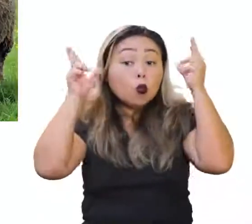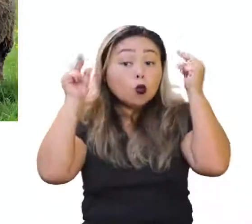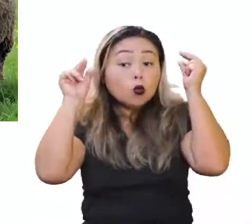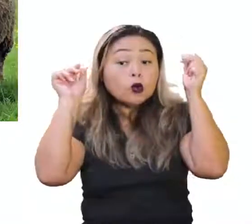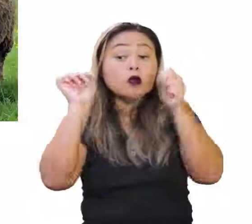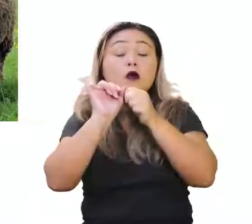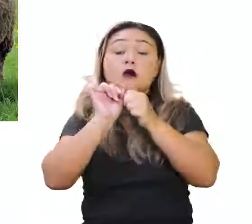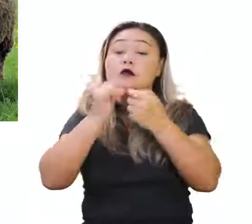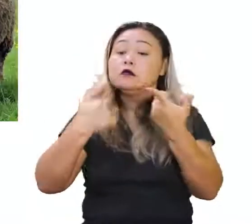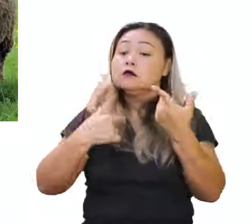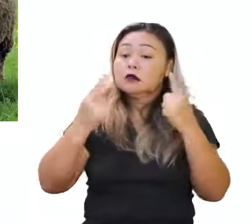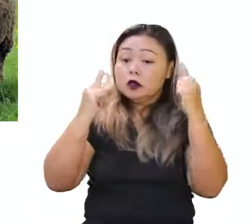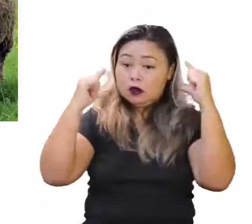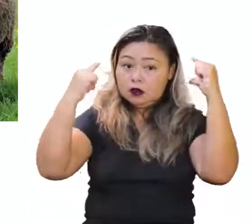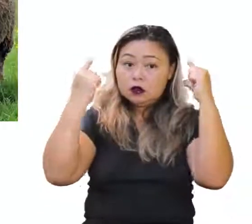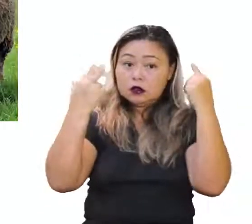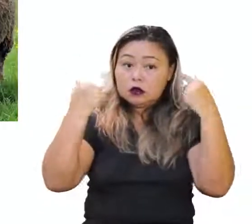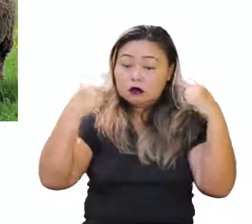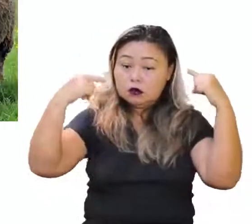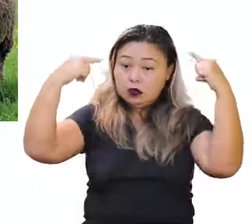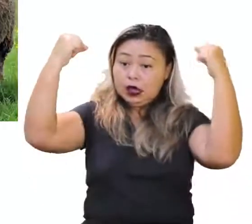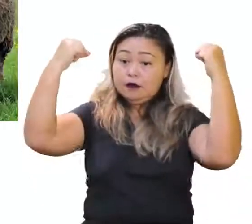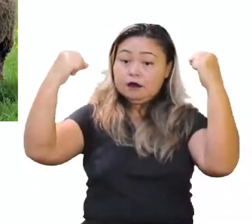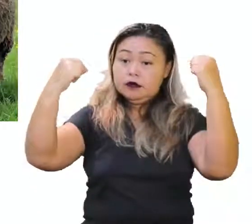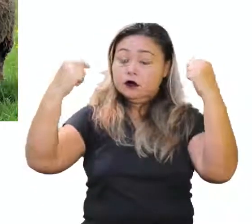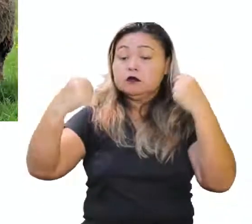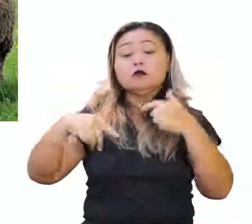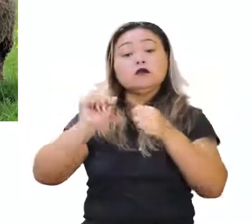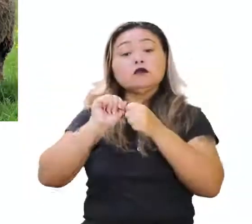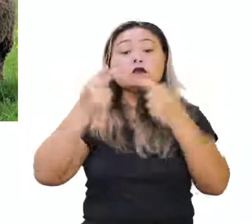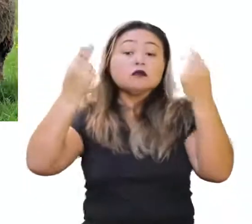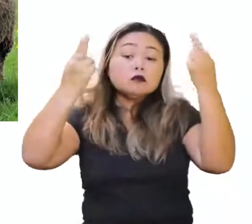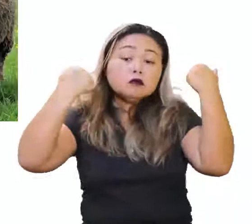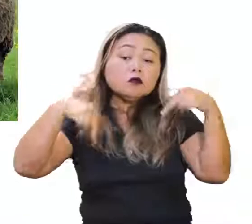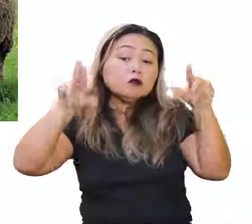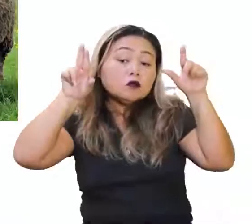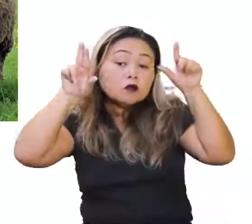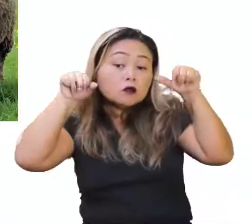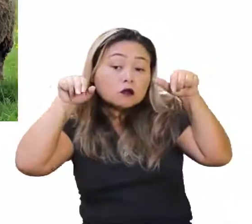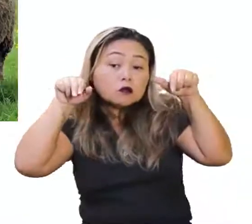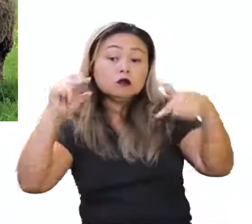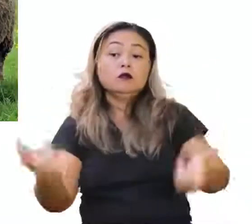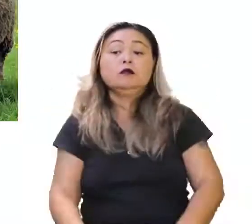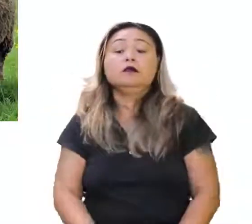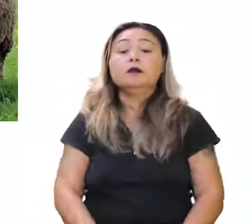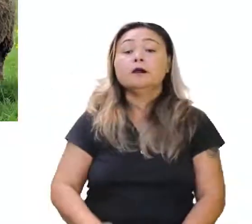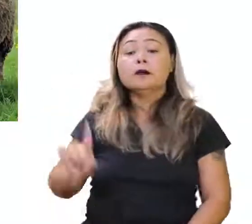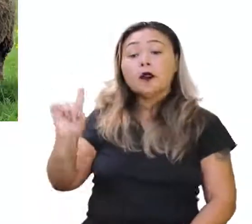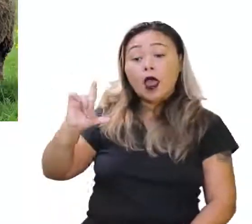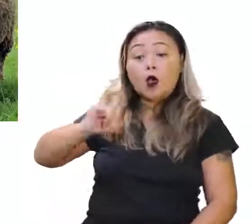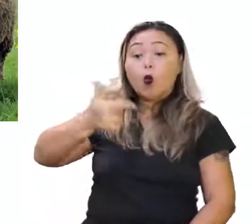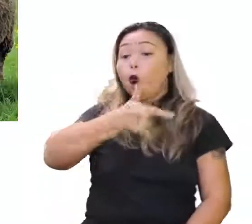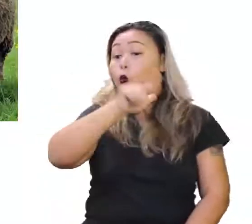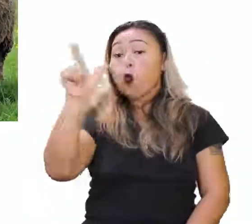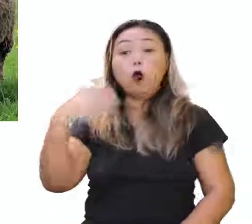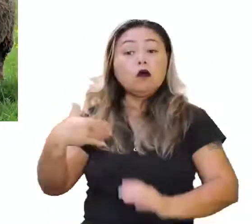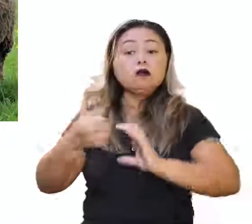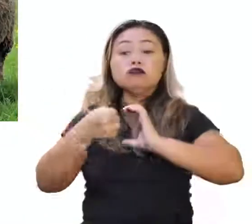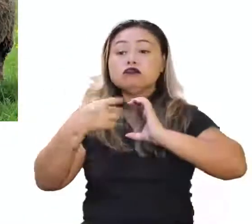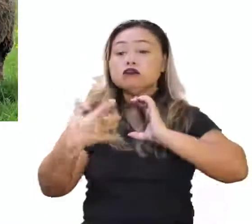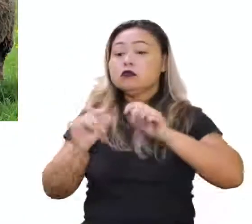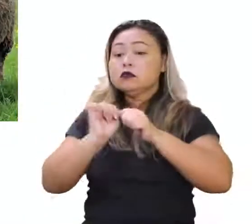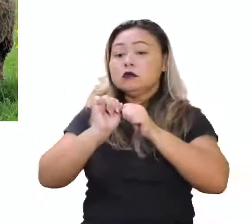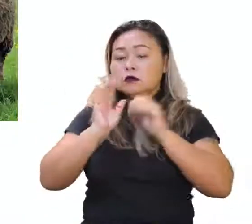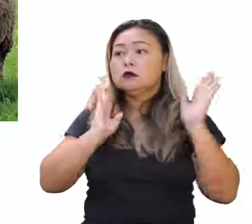Os caprinos que são erguidas, sempre levantadas. Os ovinos sempre estão baixinhas. Mas tem outras, mas a gente vai